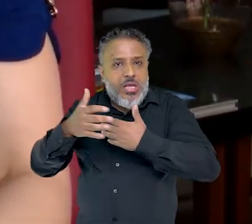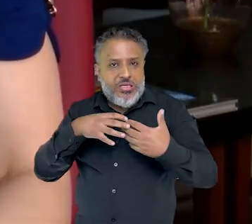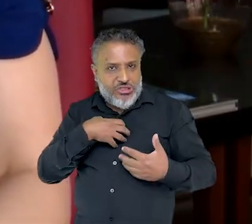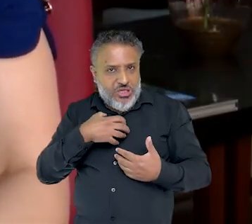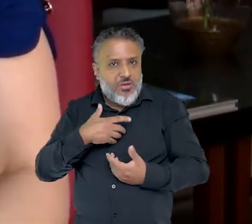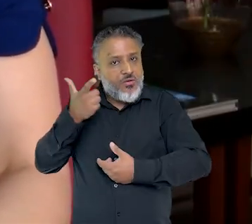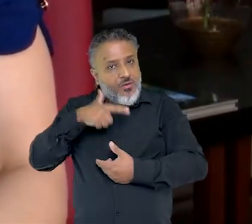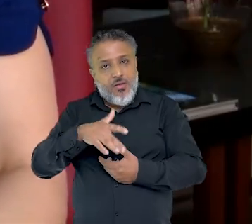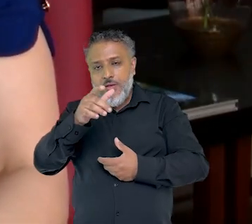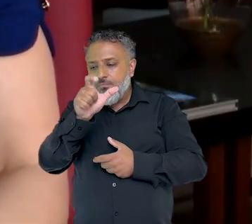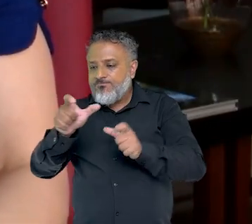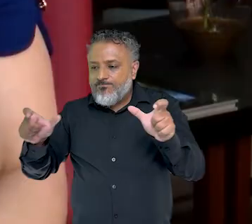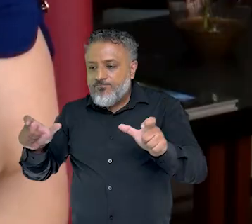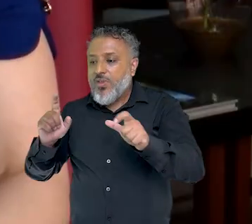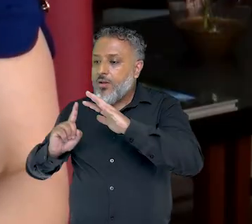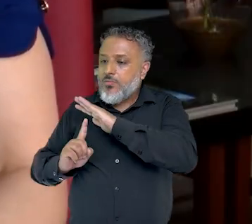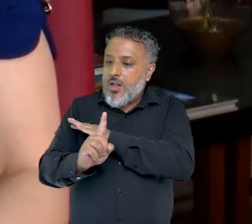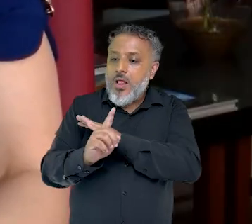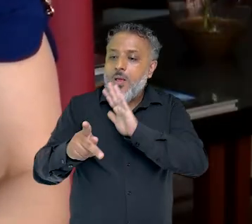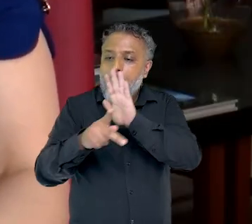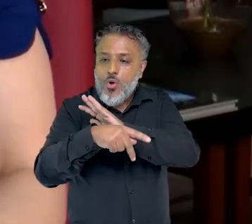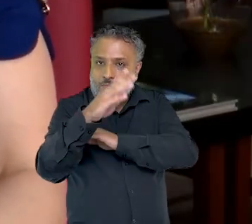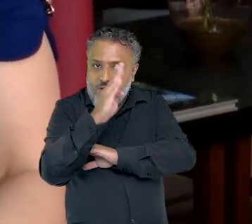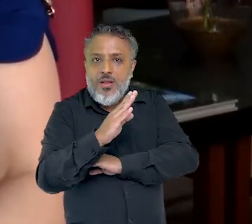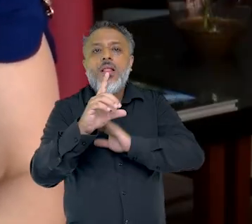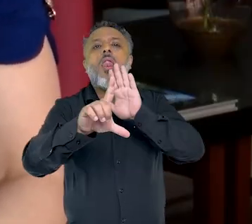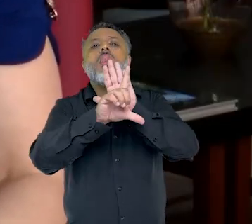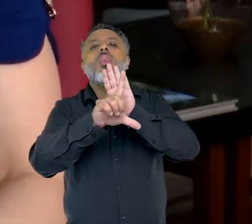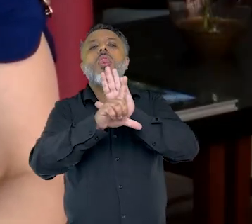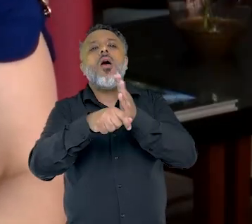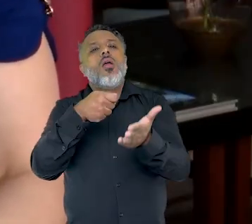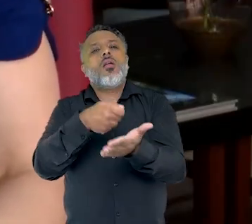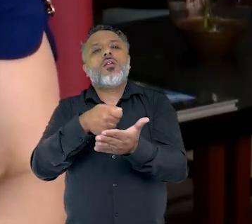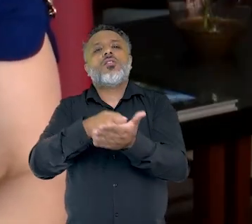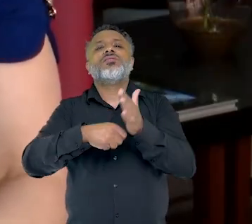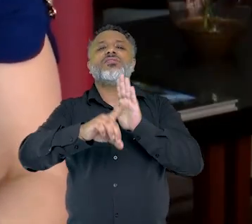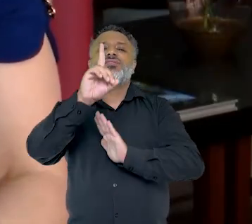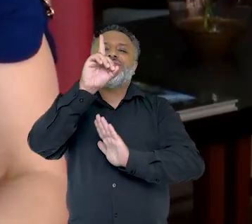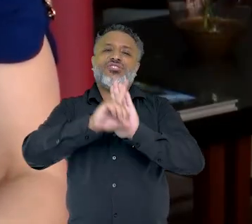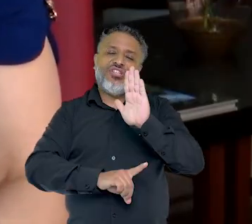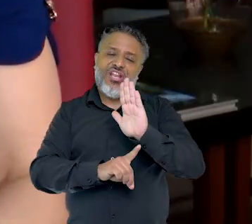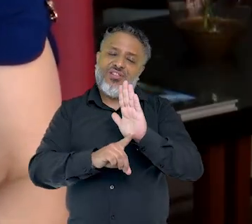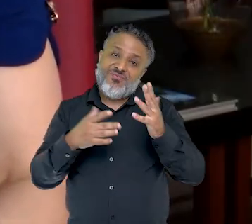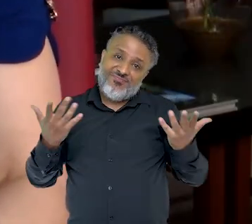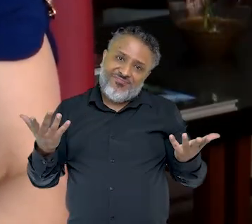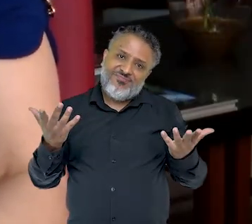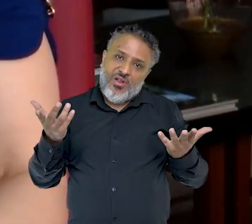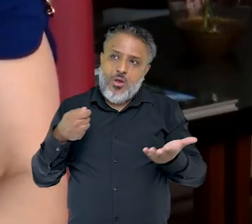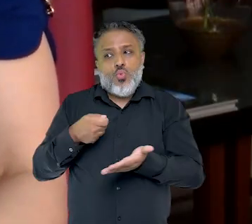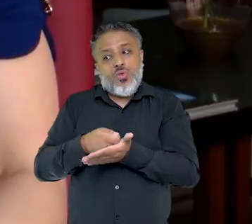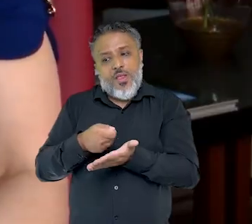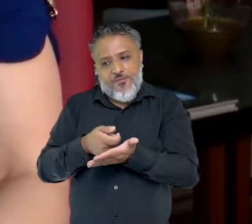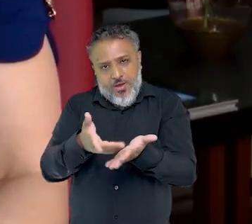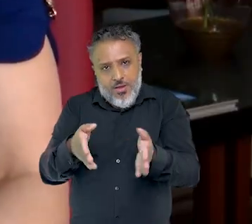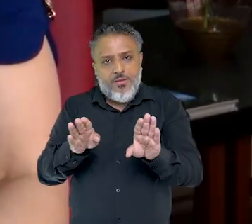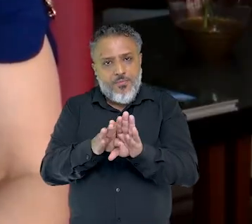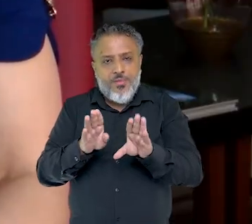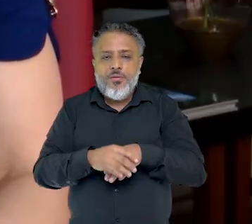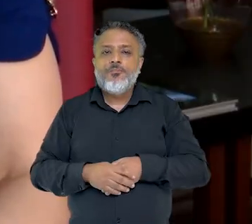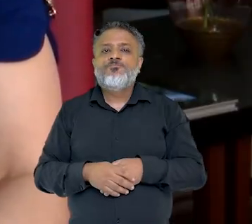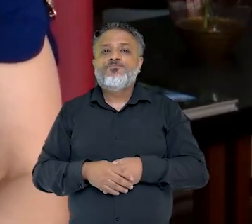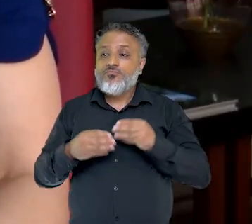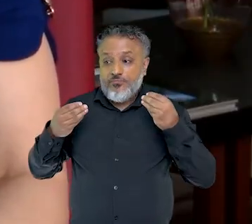Porque essas categorias migratórias da legislação garantem o exercício de direitos, claro, os deveres, né? Então,